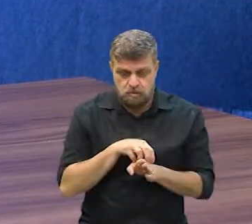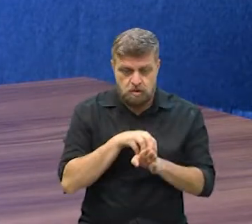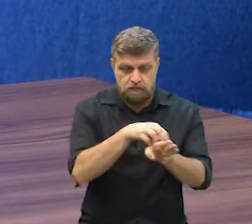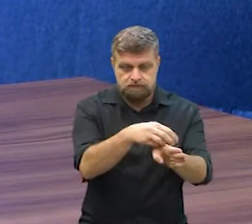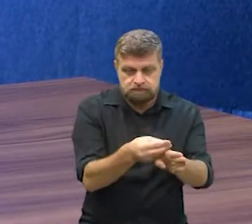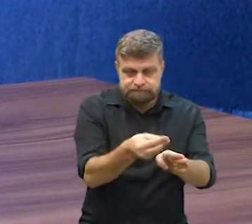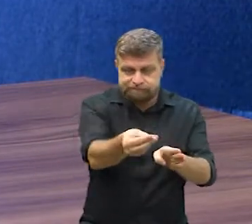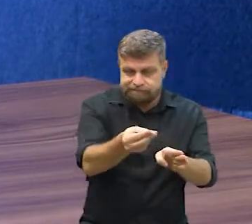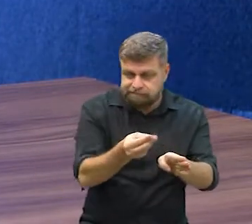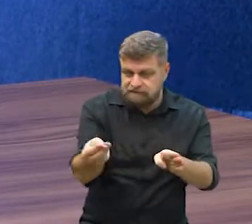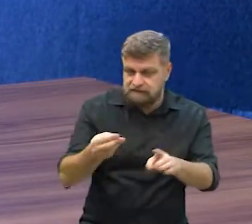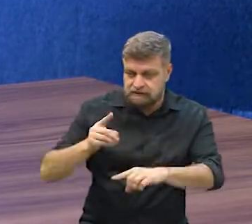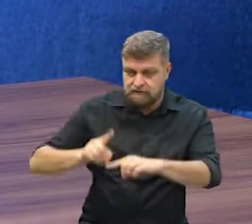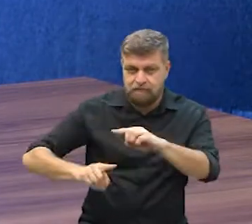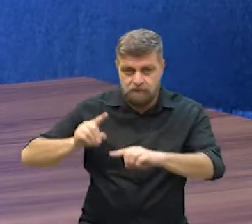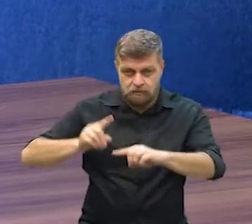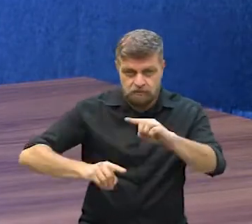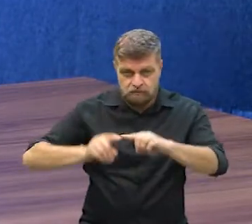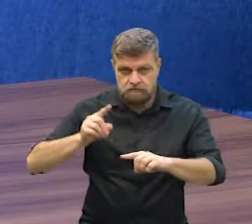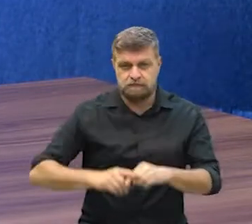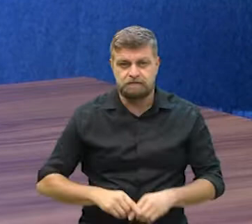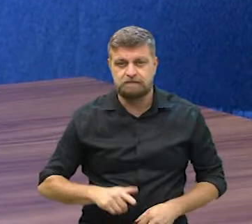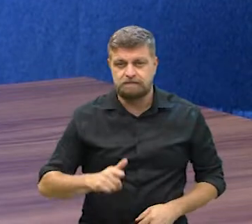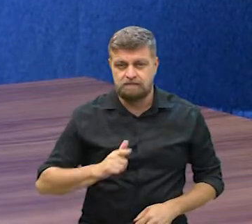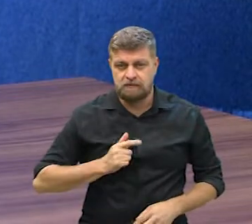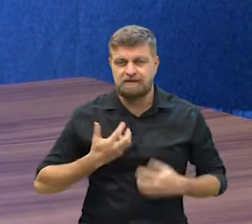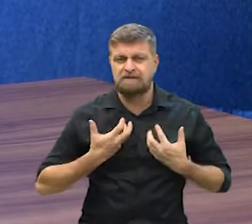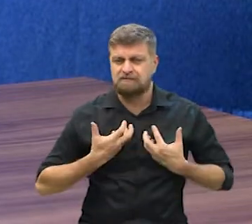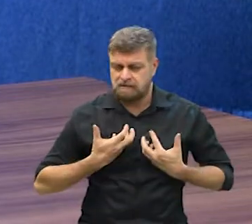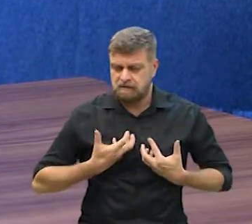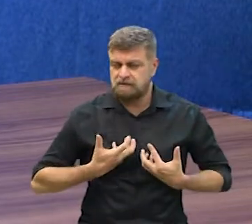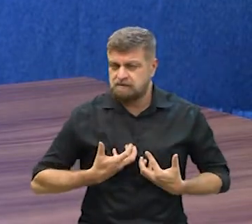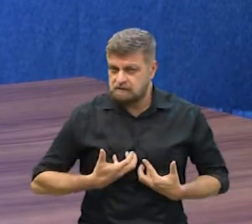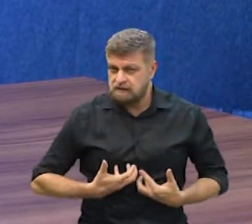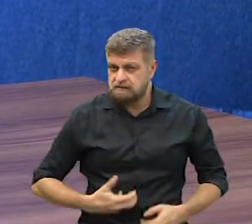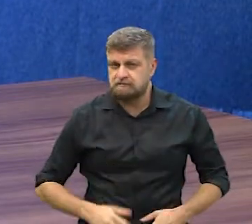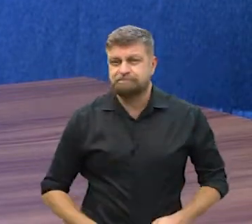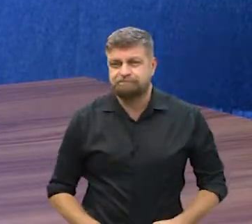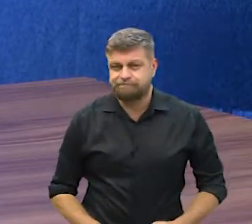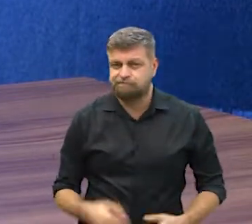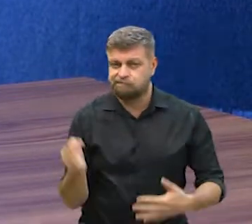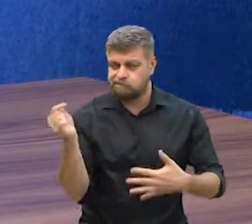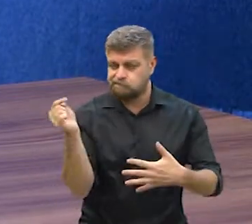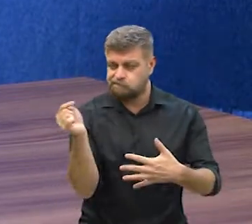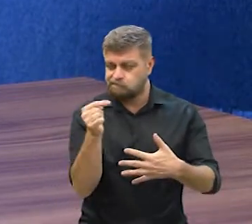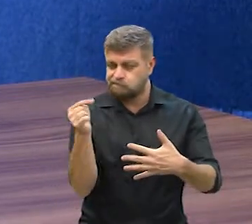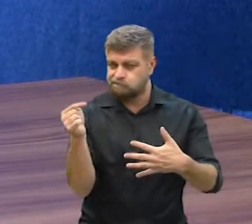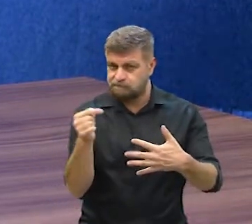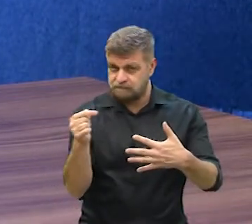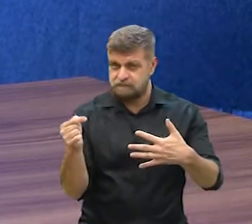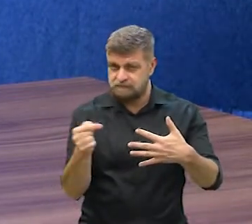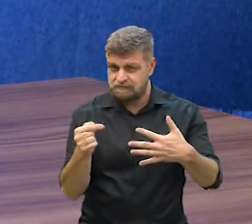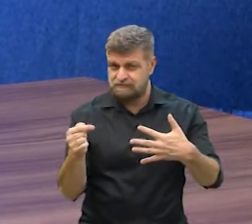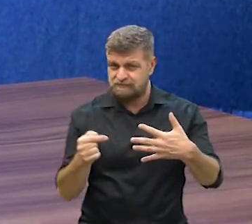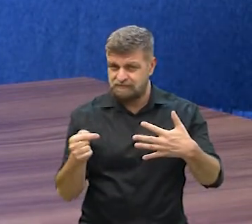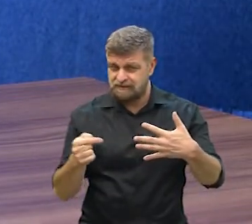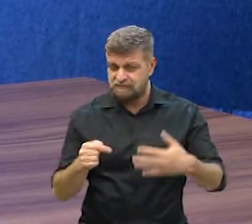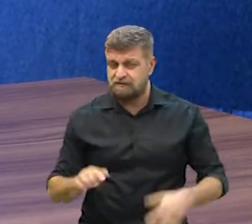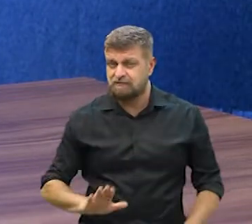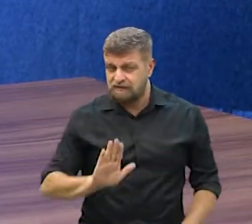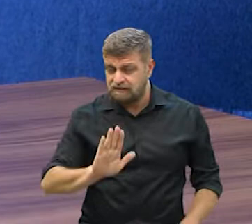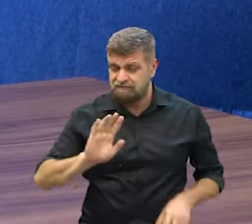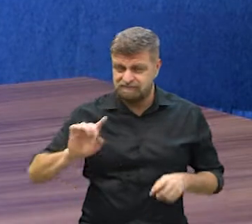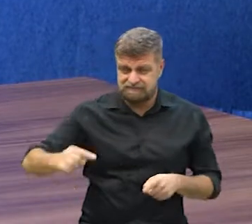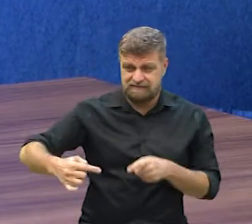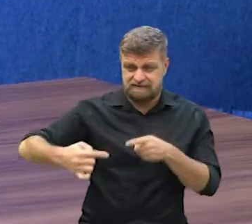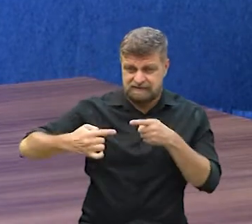a entrega de produtos e mercadorias, lidar com cansaço. Esses e tantos outros são